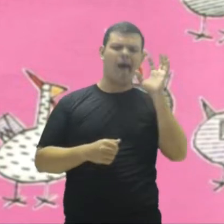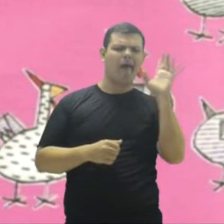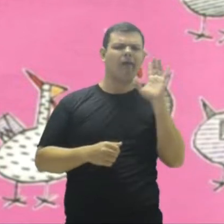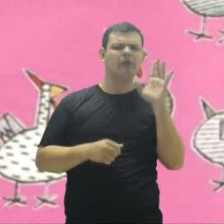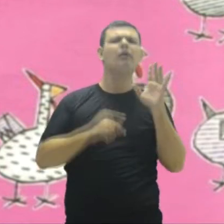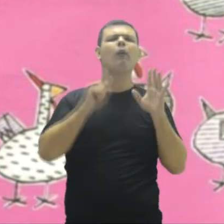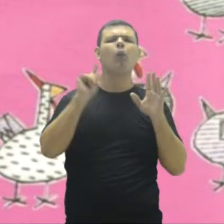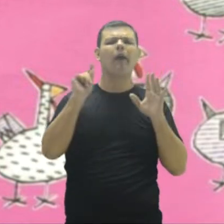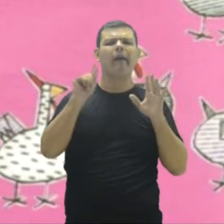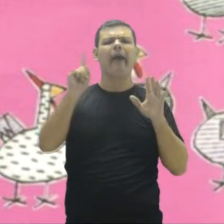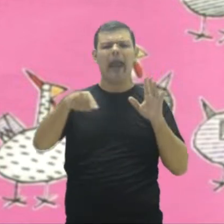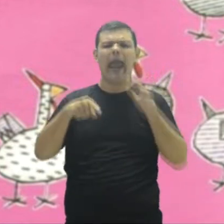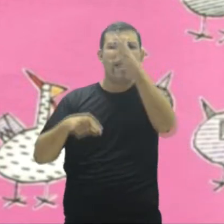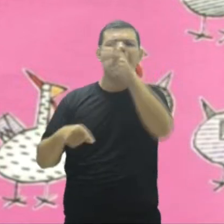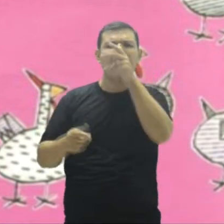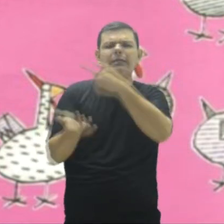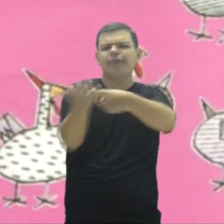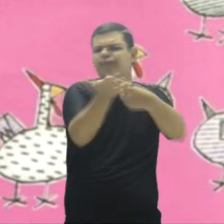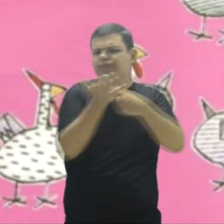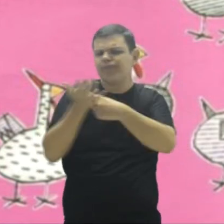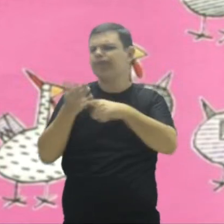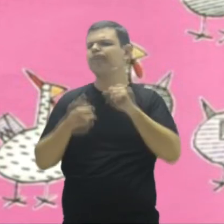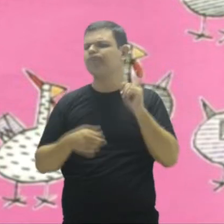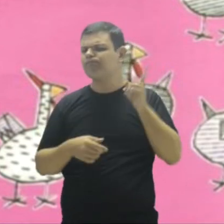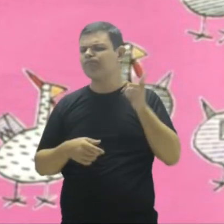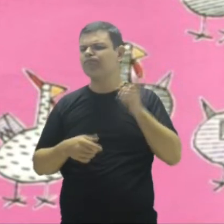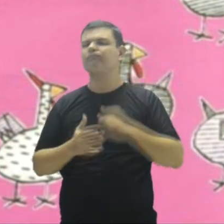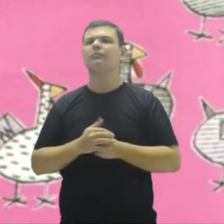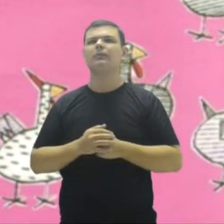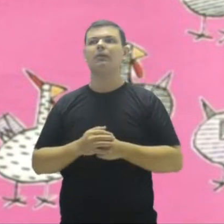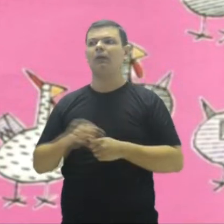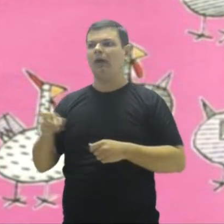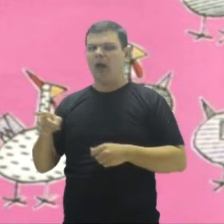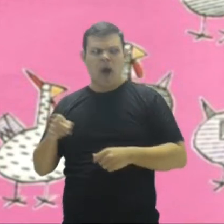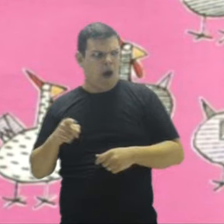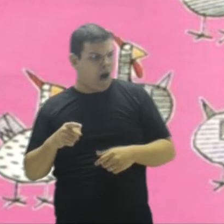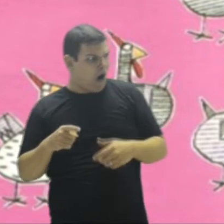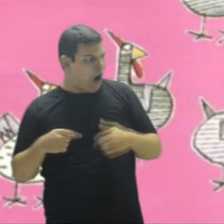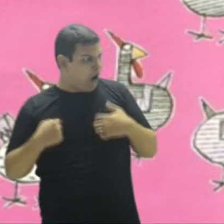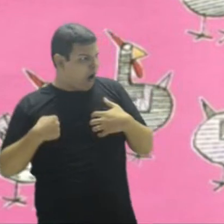galinhas é que armaram tudo isso. Mimosa ficou chocada.